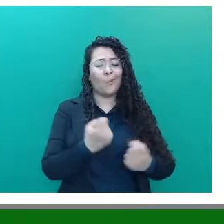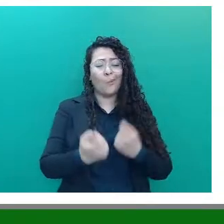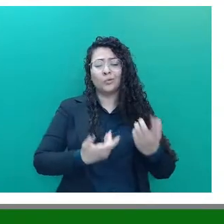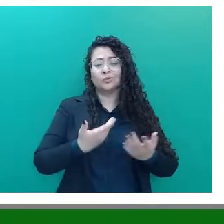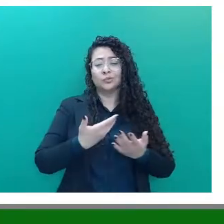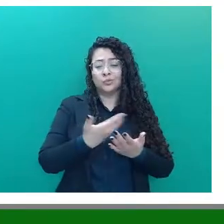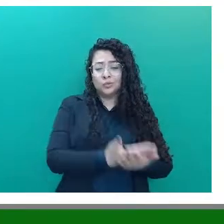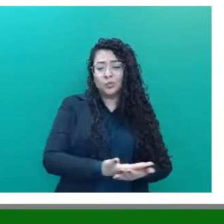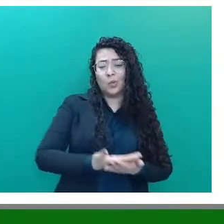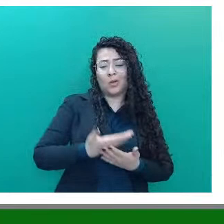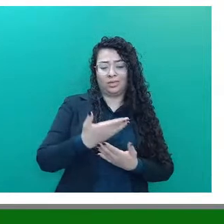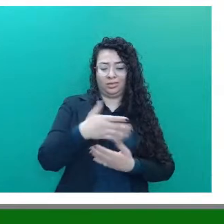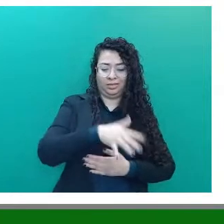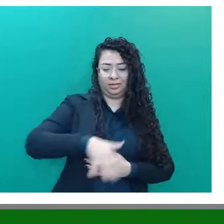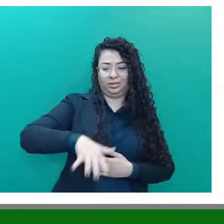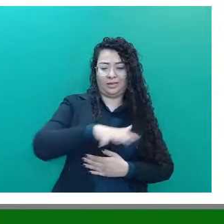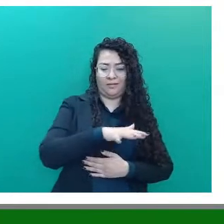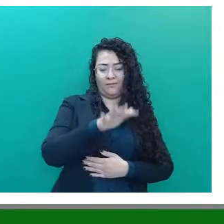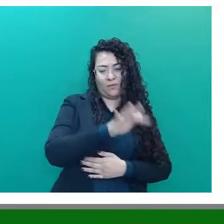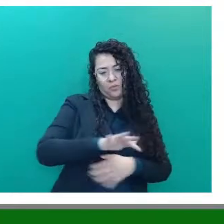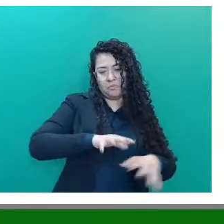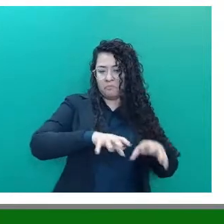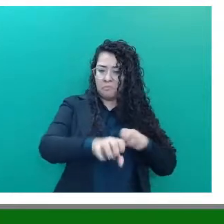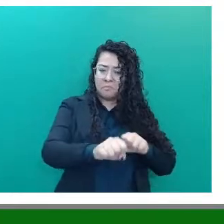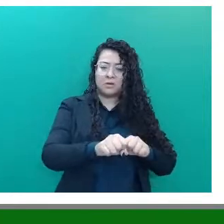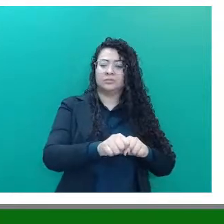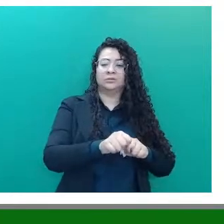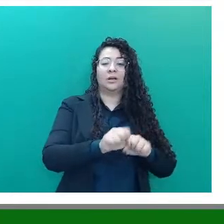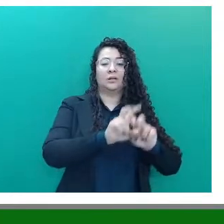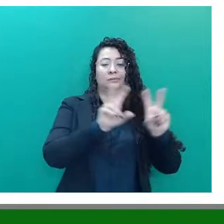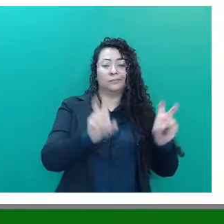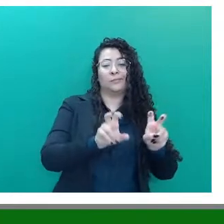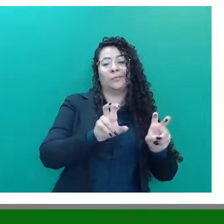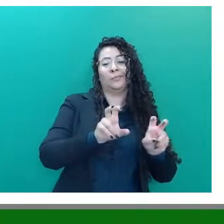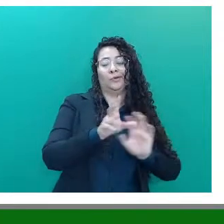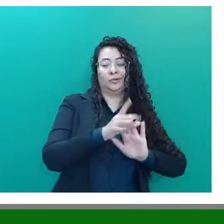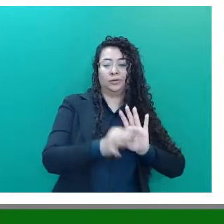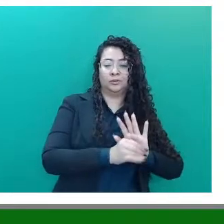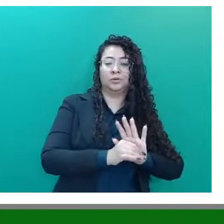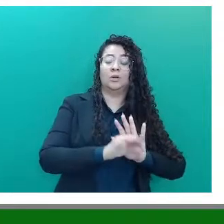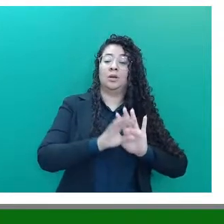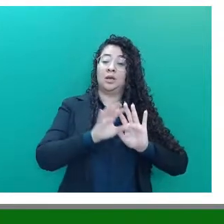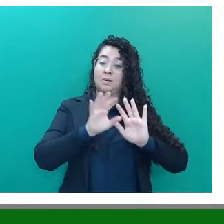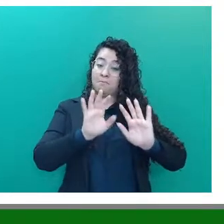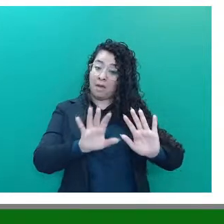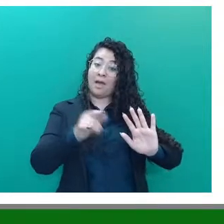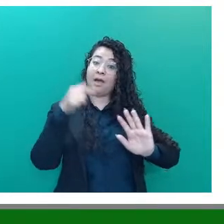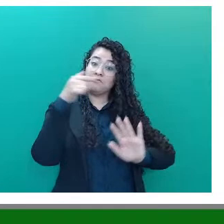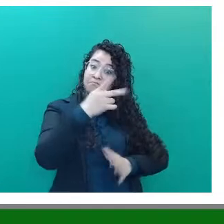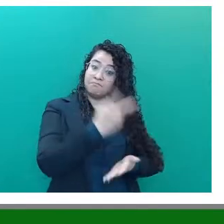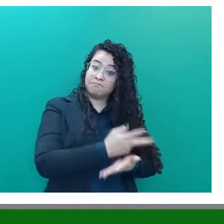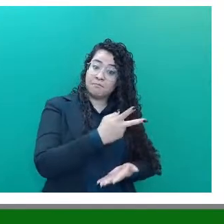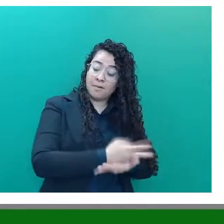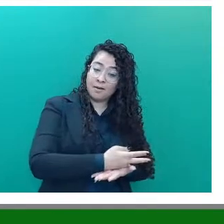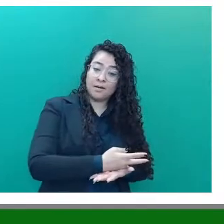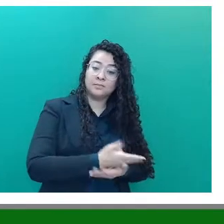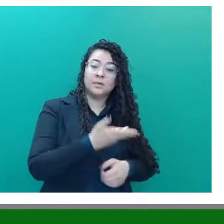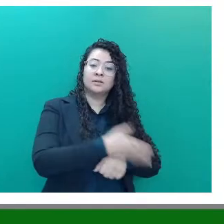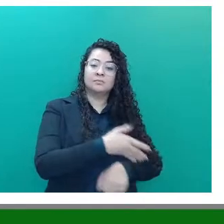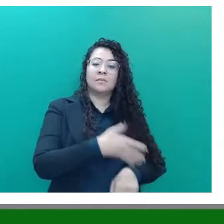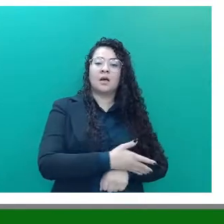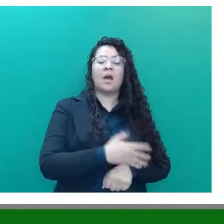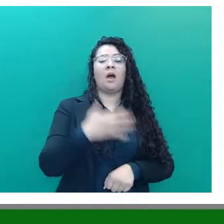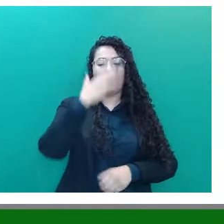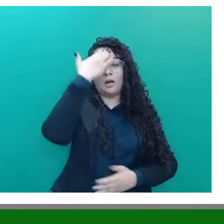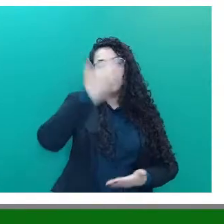Entretanto, 88% dos participantes consideram que tais conteúdos devem ser obrigatórios nos